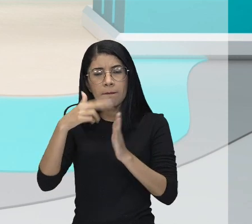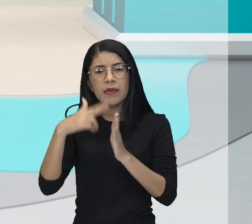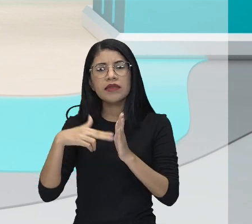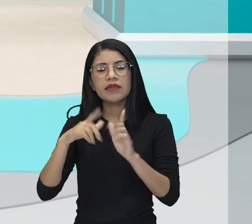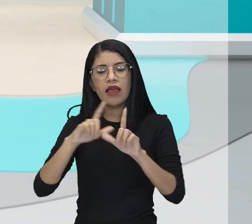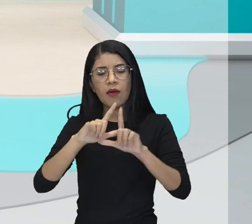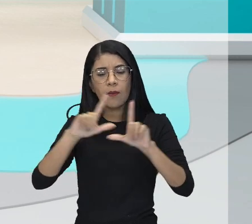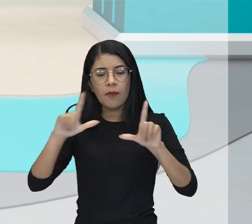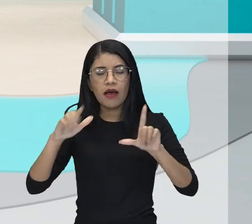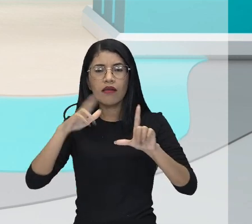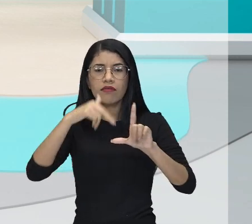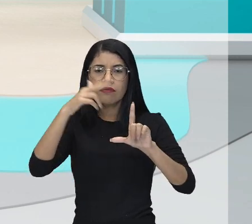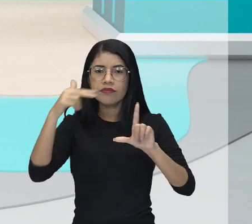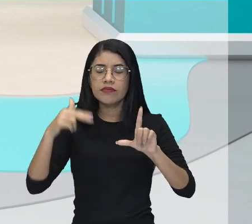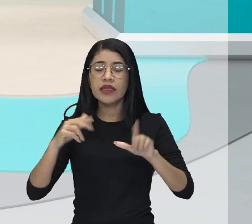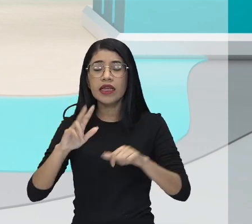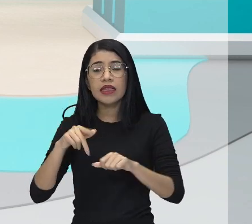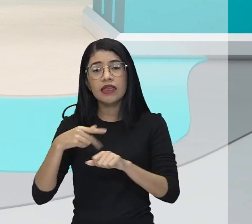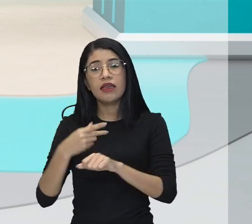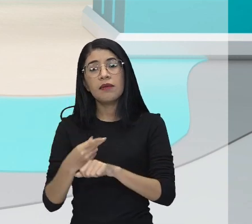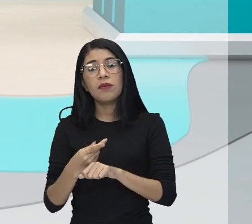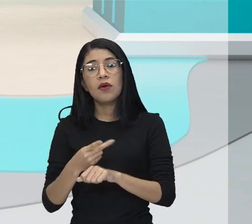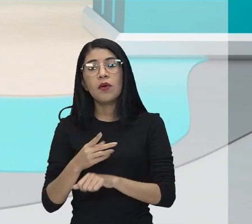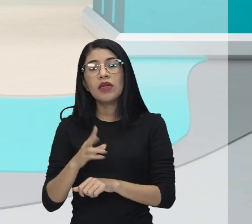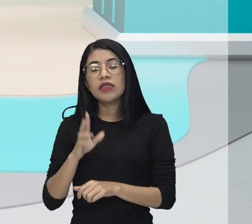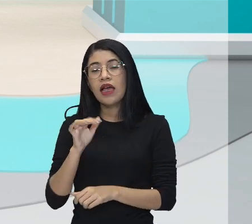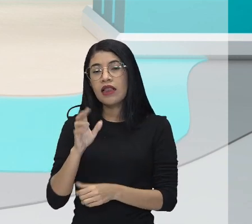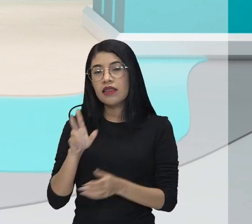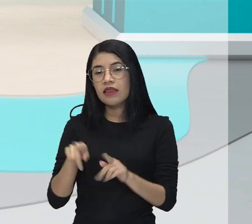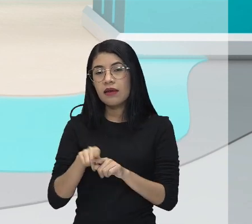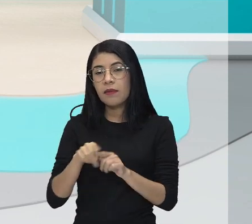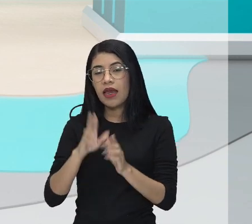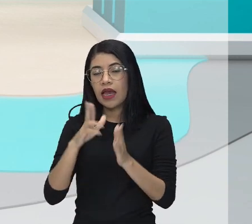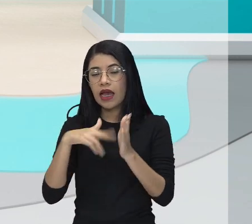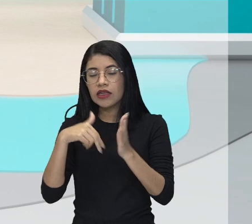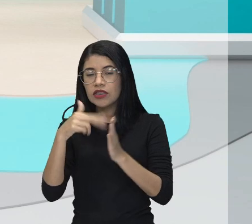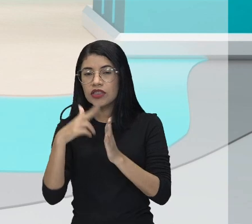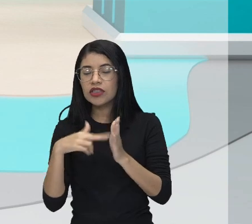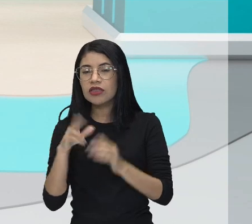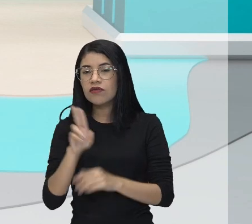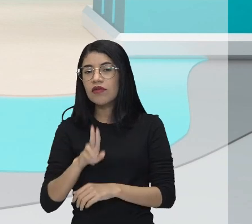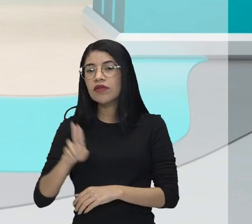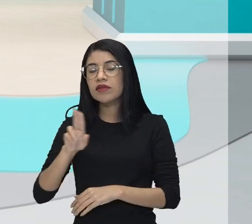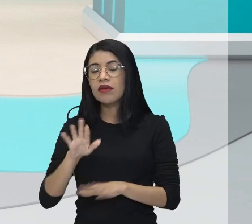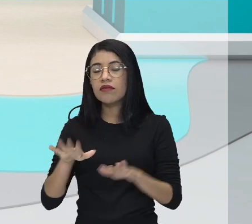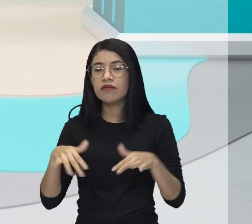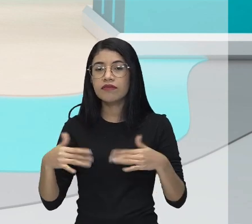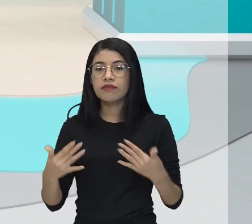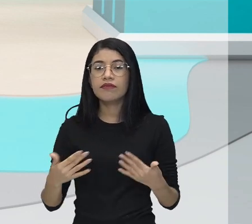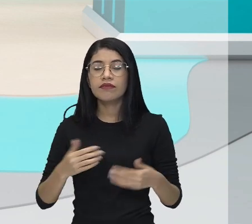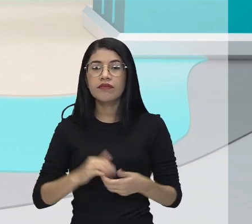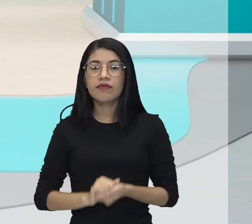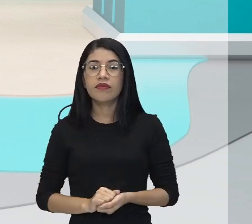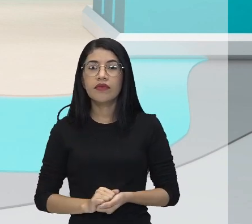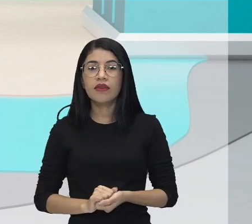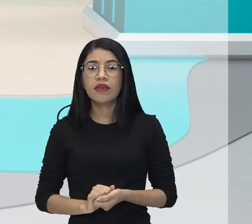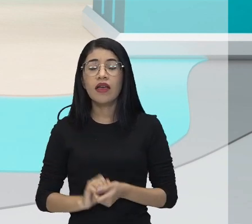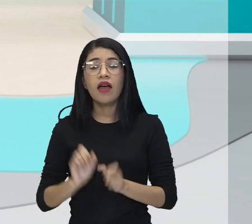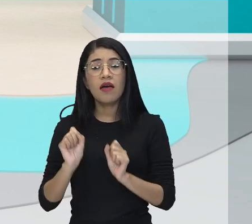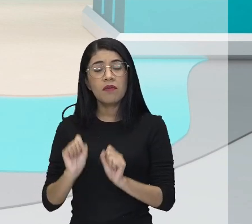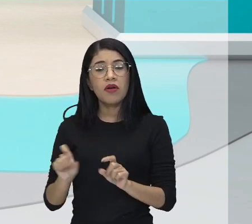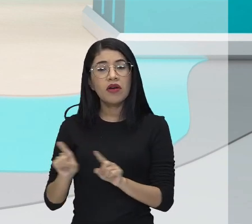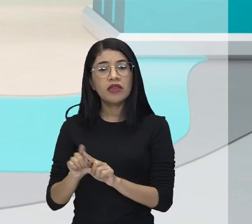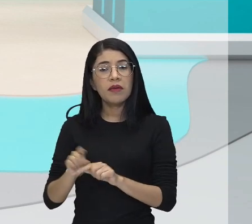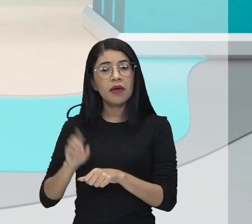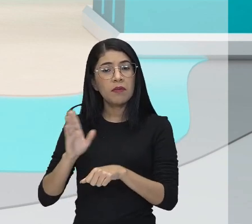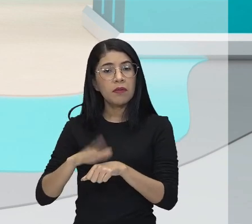tela, e depois ele vai escolher a tinta. Qual a tinta que ele vai usar? Ele mesmo pode